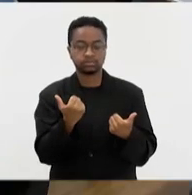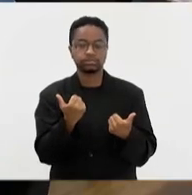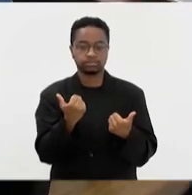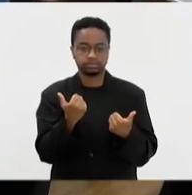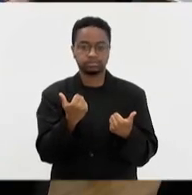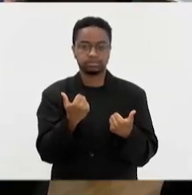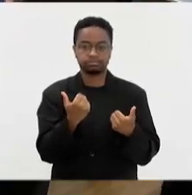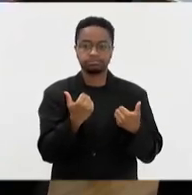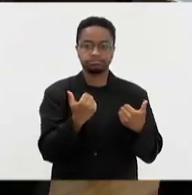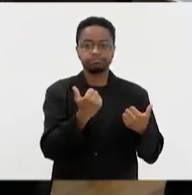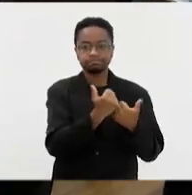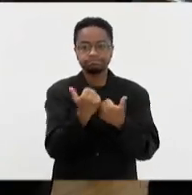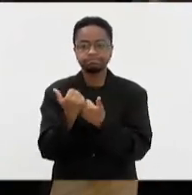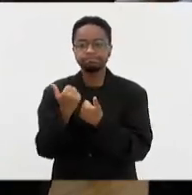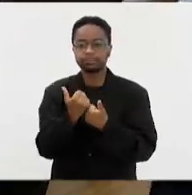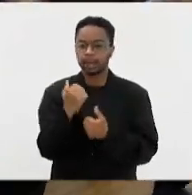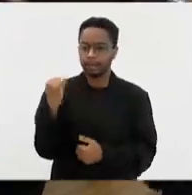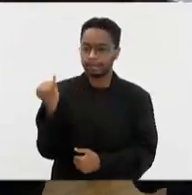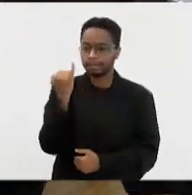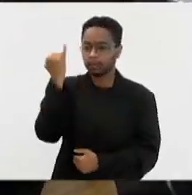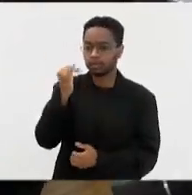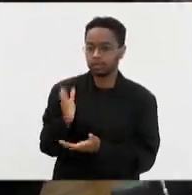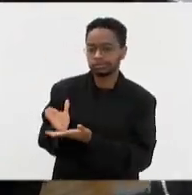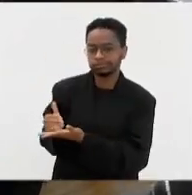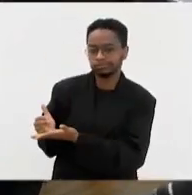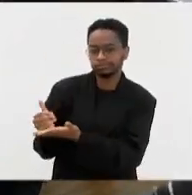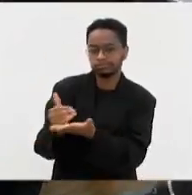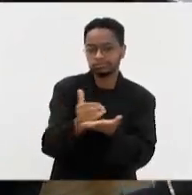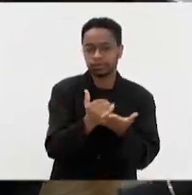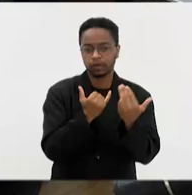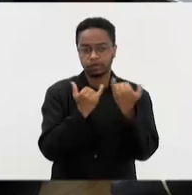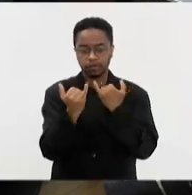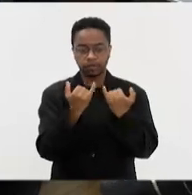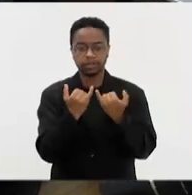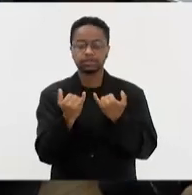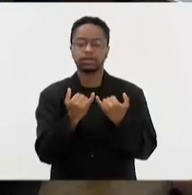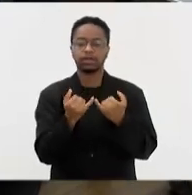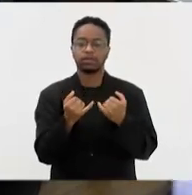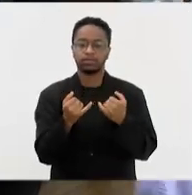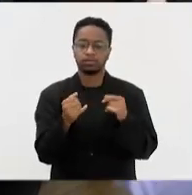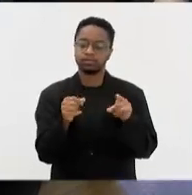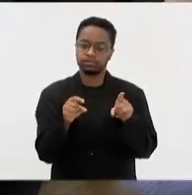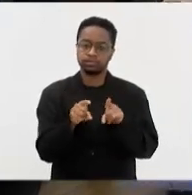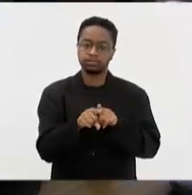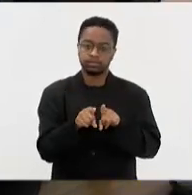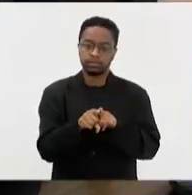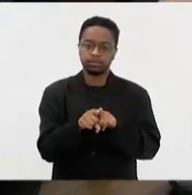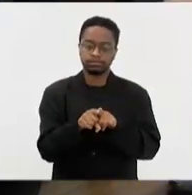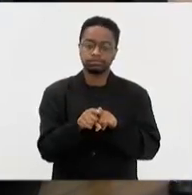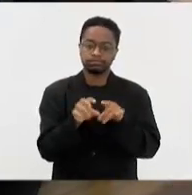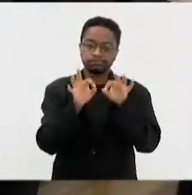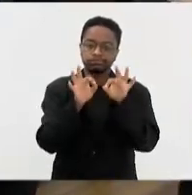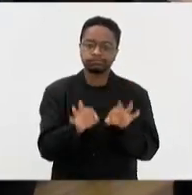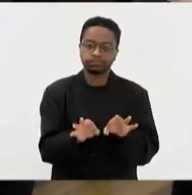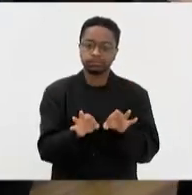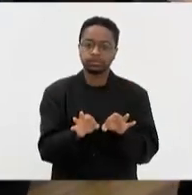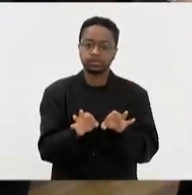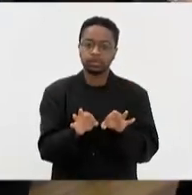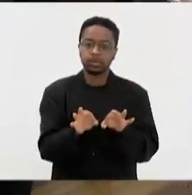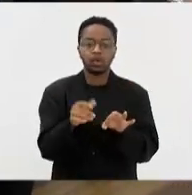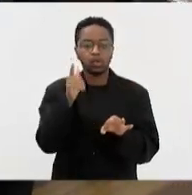que foram muito importantes na coleta dos dados, das informações, exatamente em